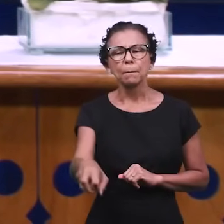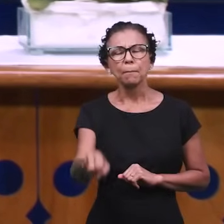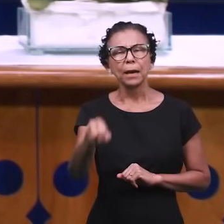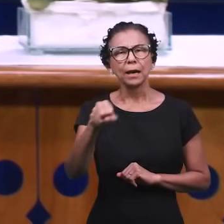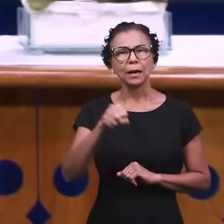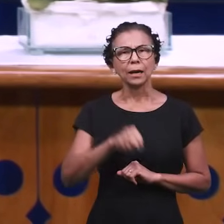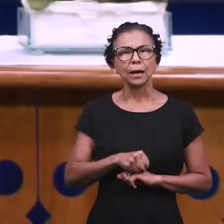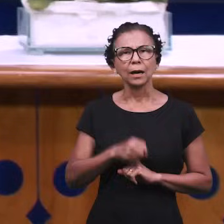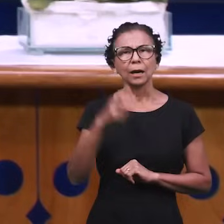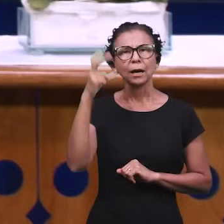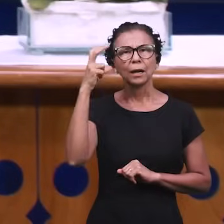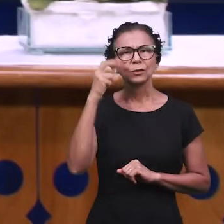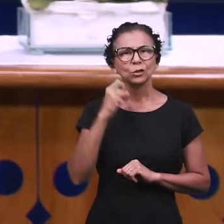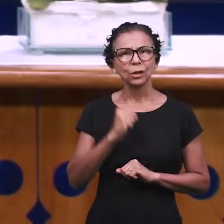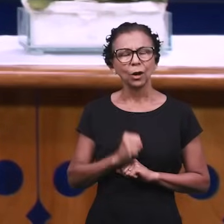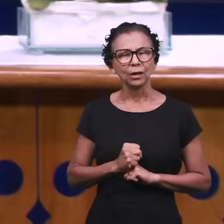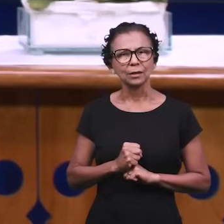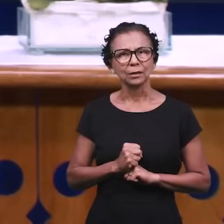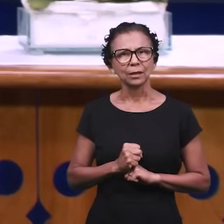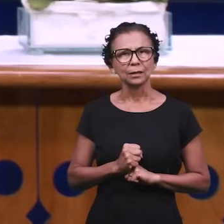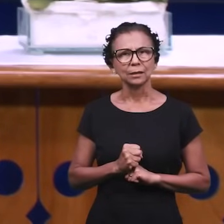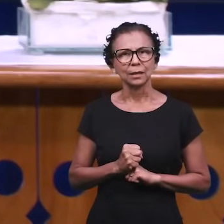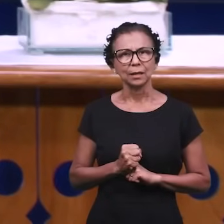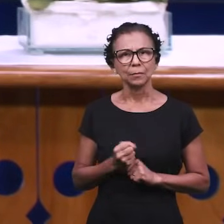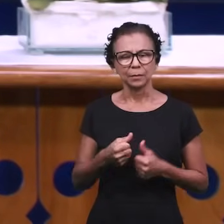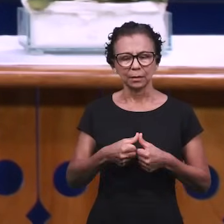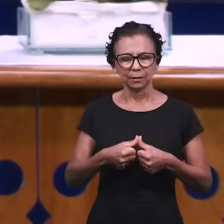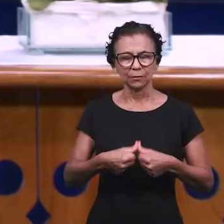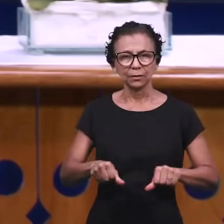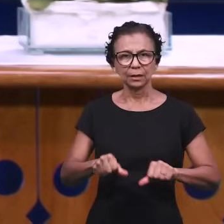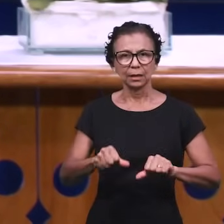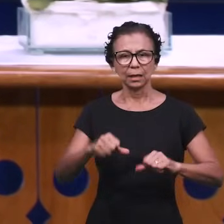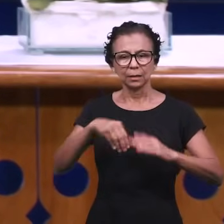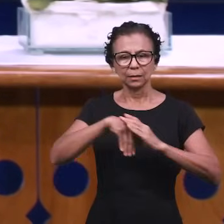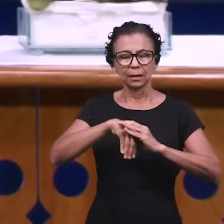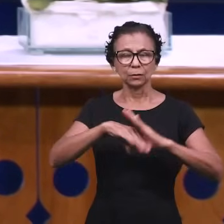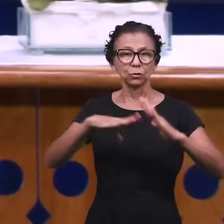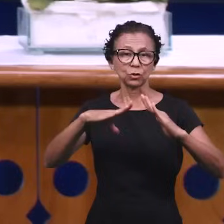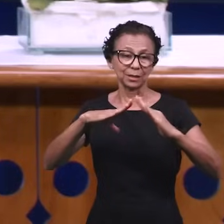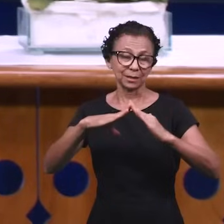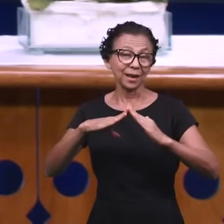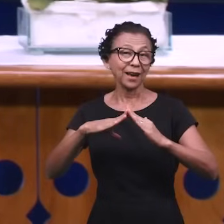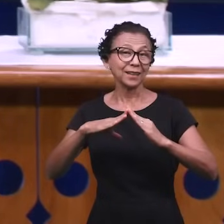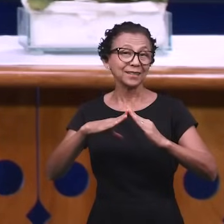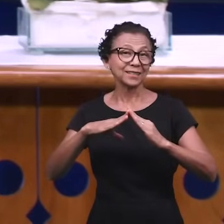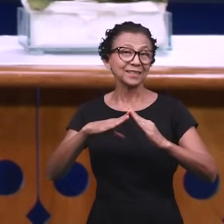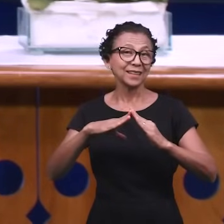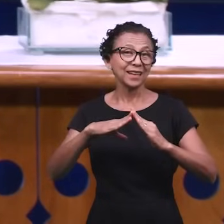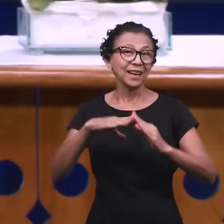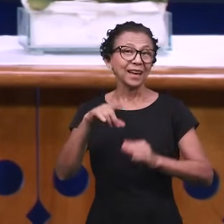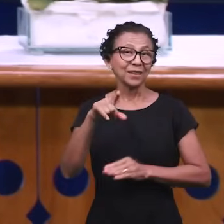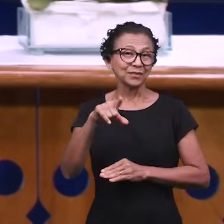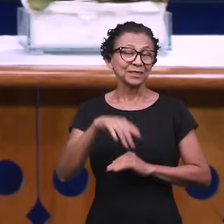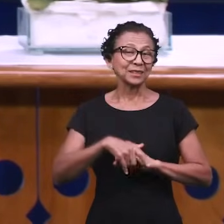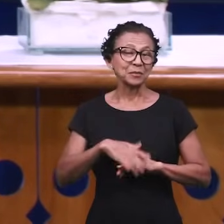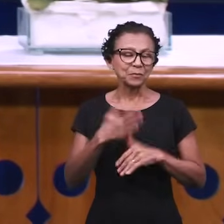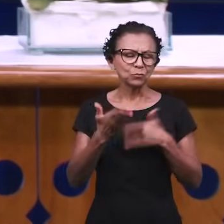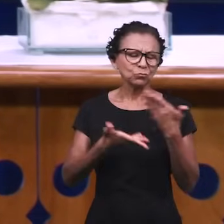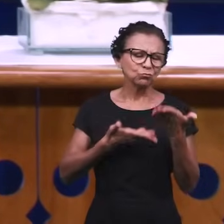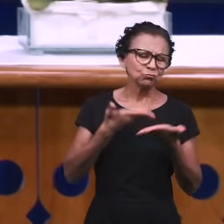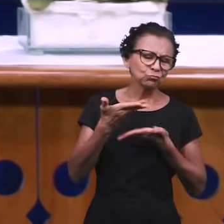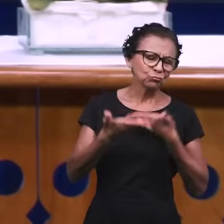ser específico, que não existia antes e de repente ele está lá dentro de casa. Aí começa